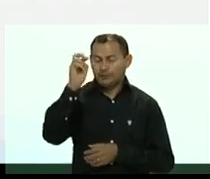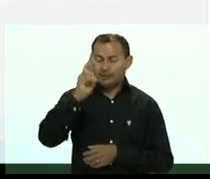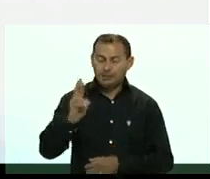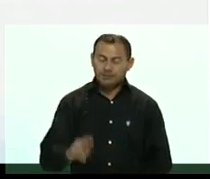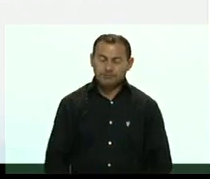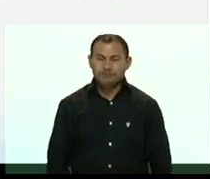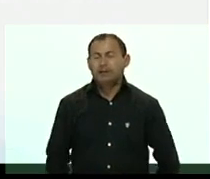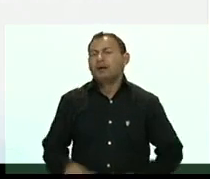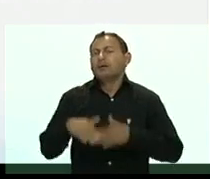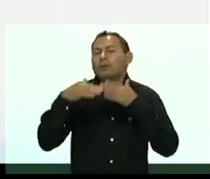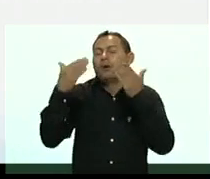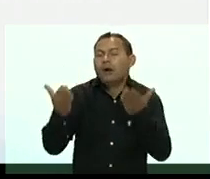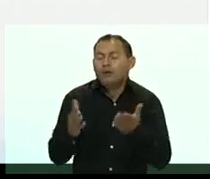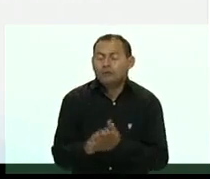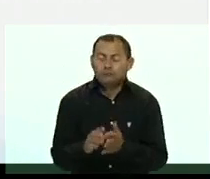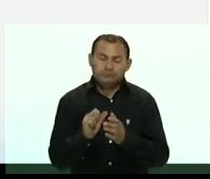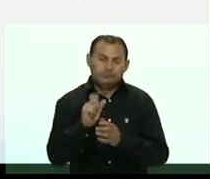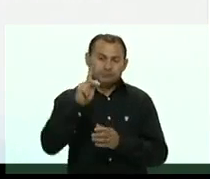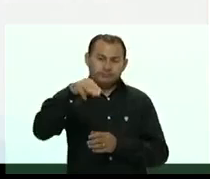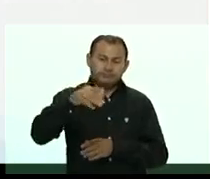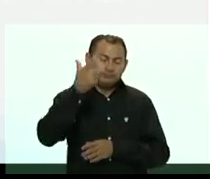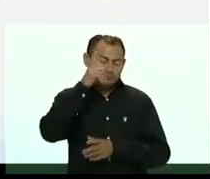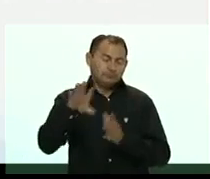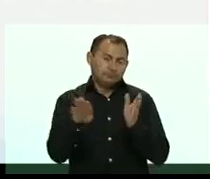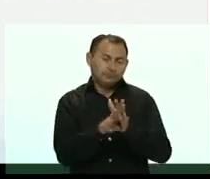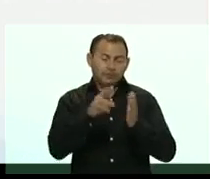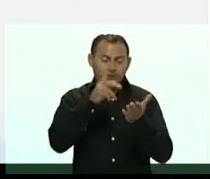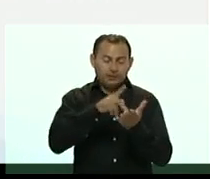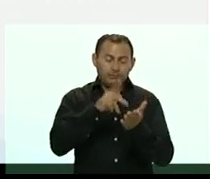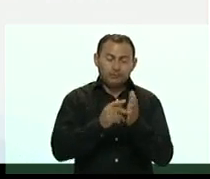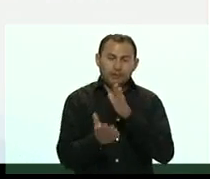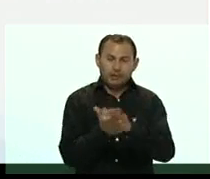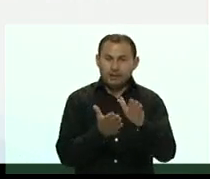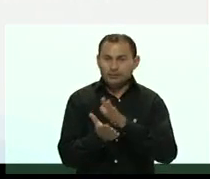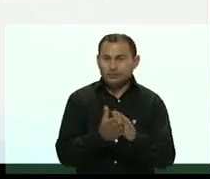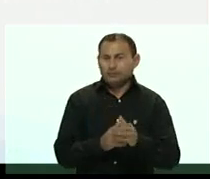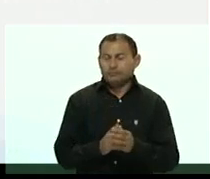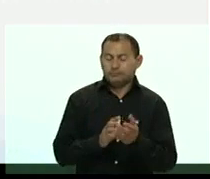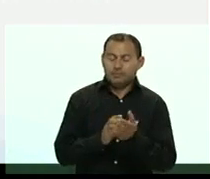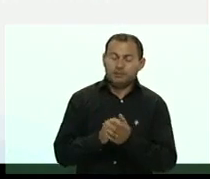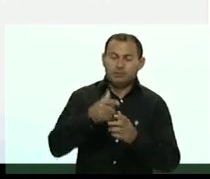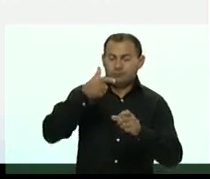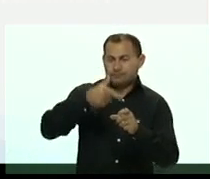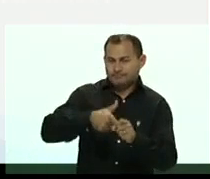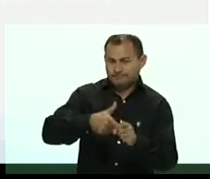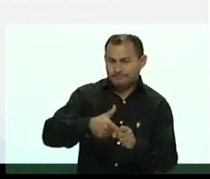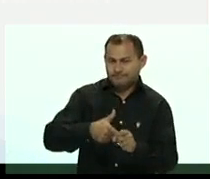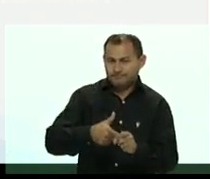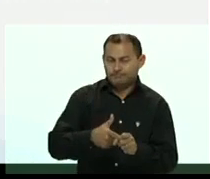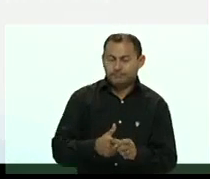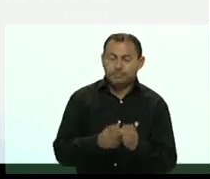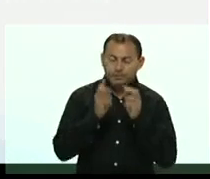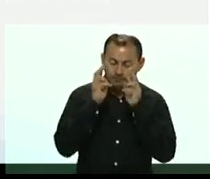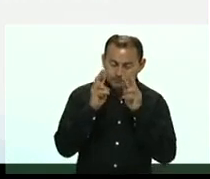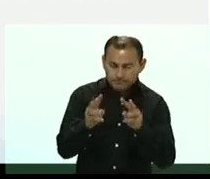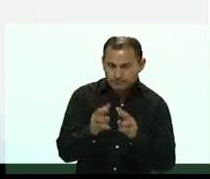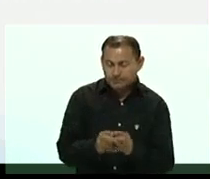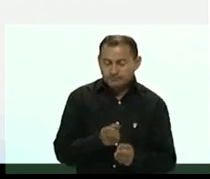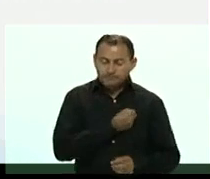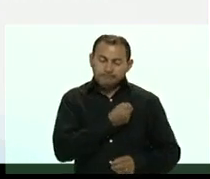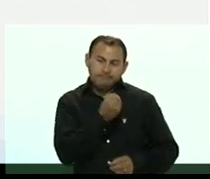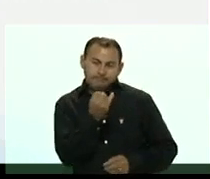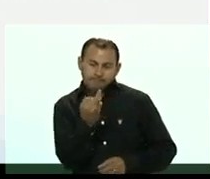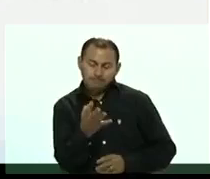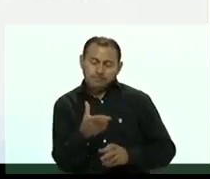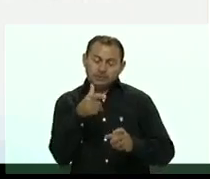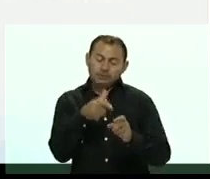R$4, qual a quilometragem obtida por real gasto em combustível? Então, considere que a quantidade